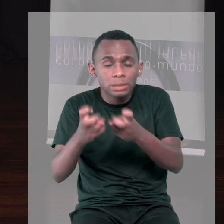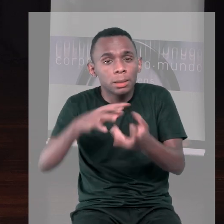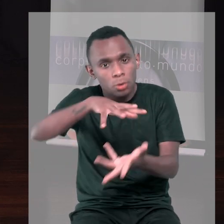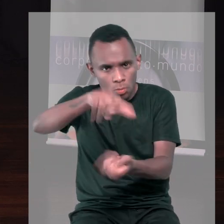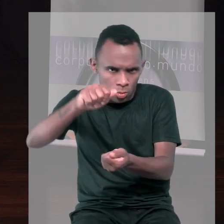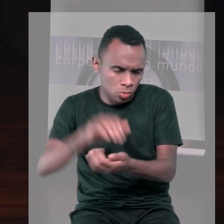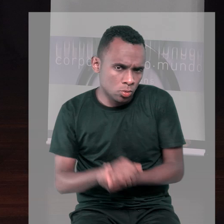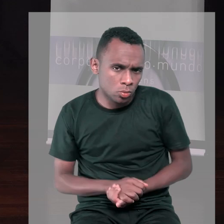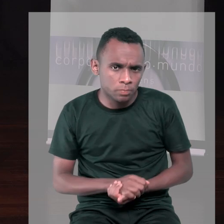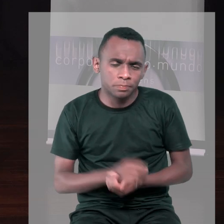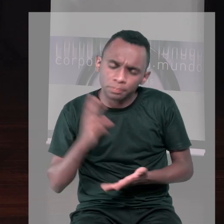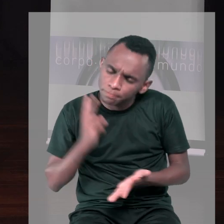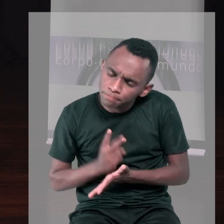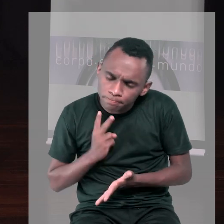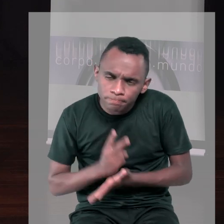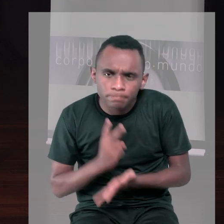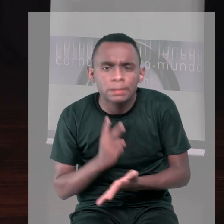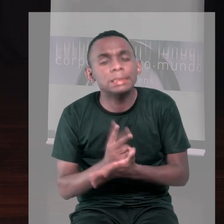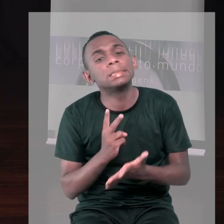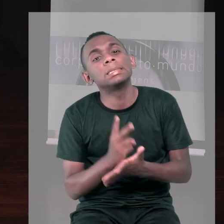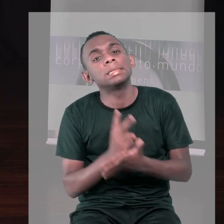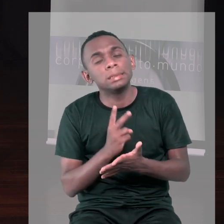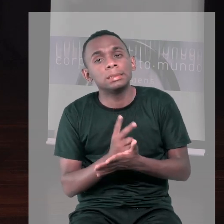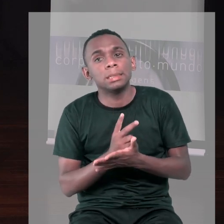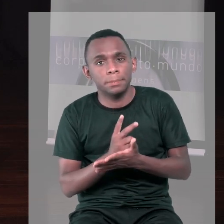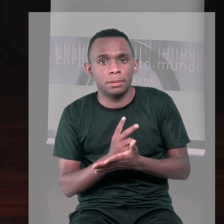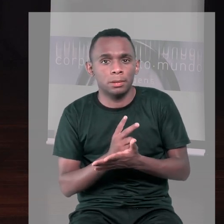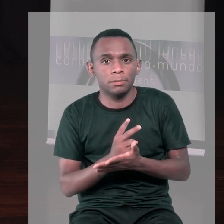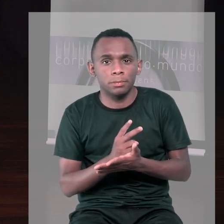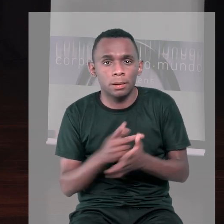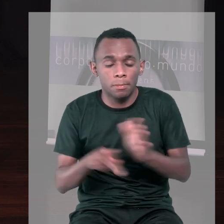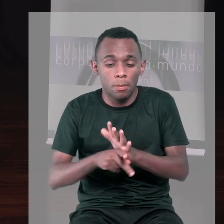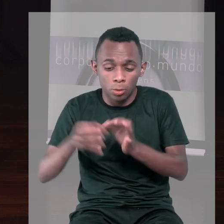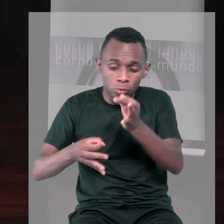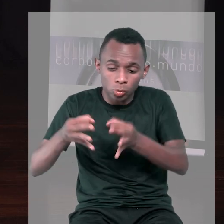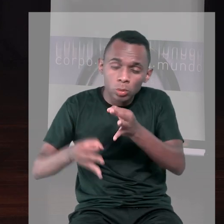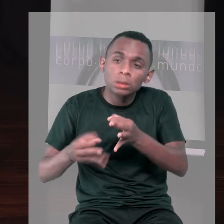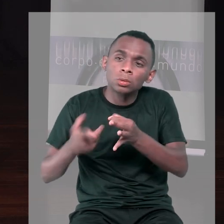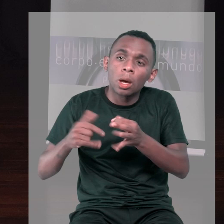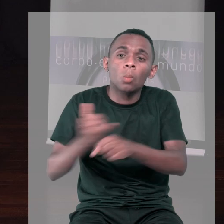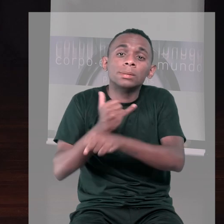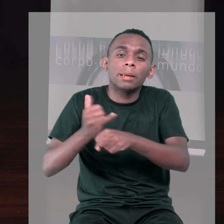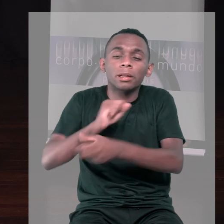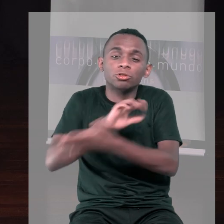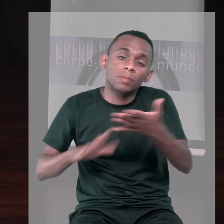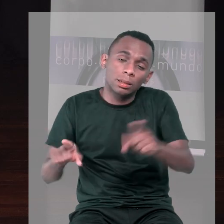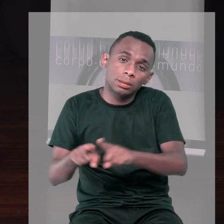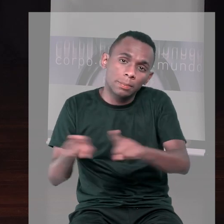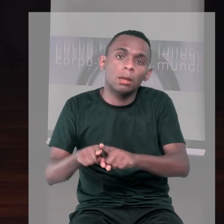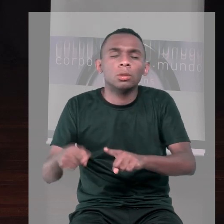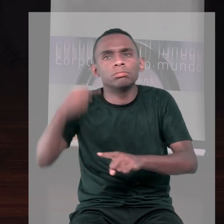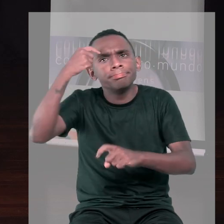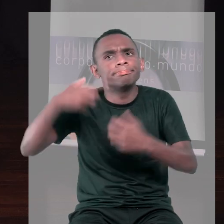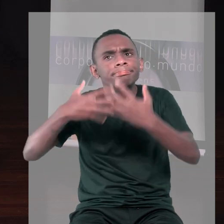espiritual, é pelo juízo e pelo pensamento que nós manifestamos a nossa visão do mundo, o modo